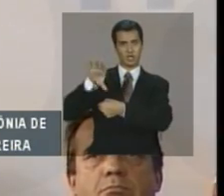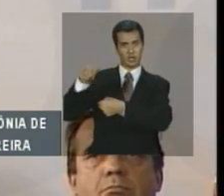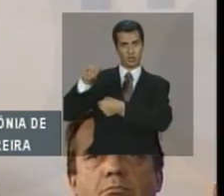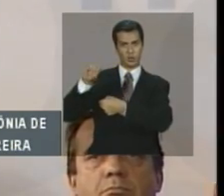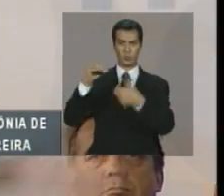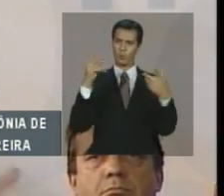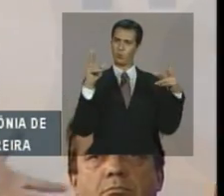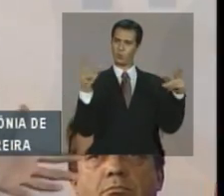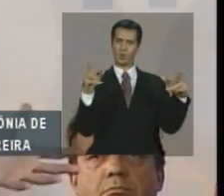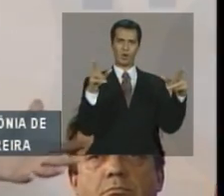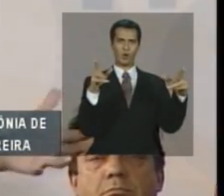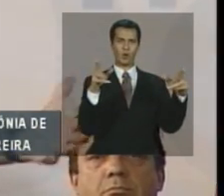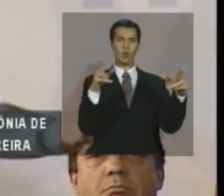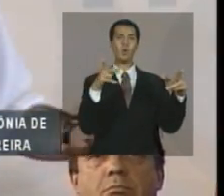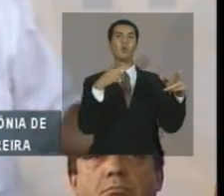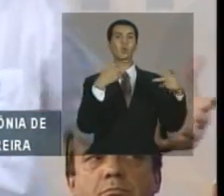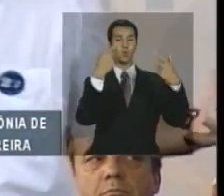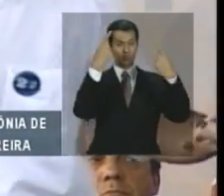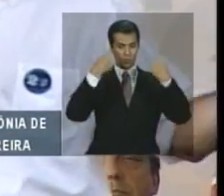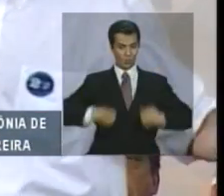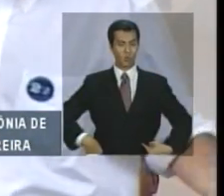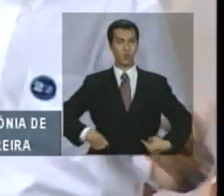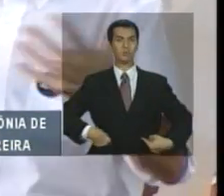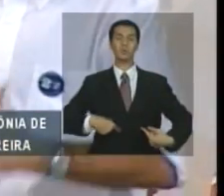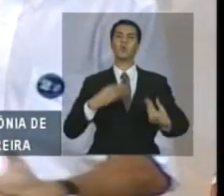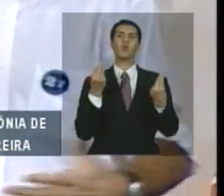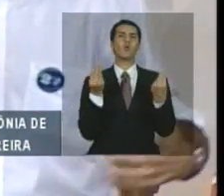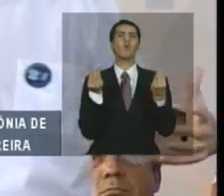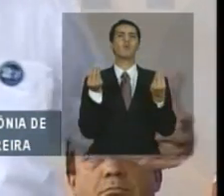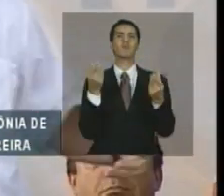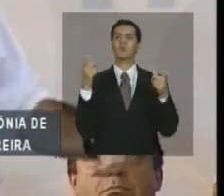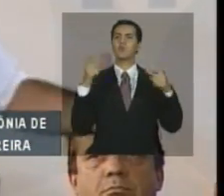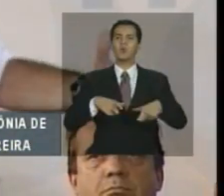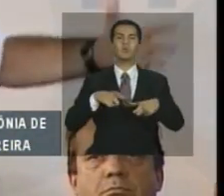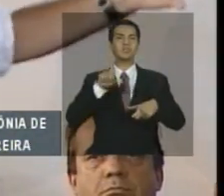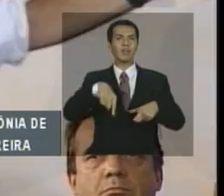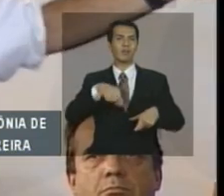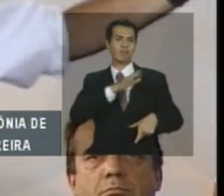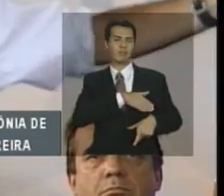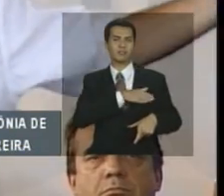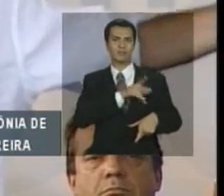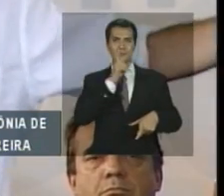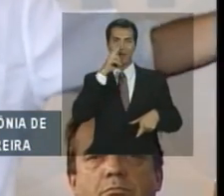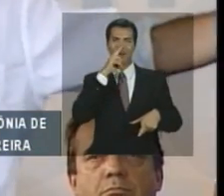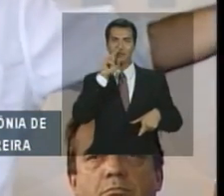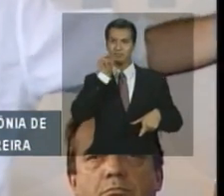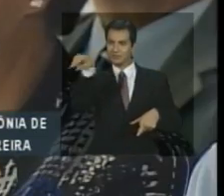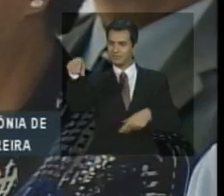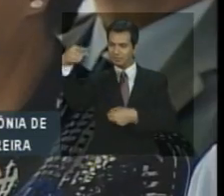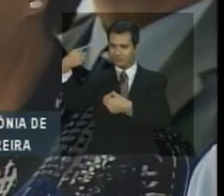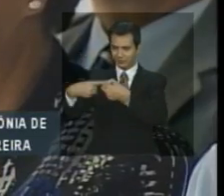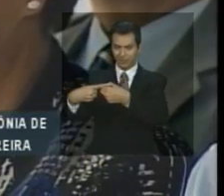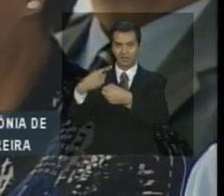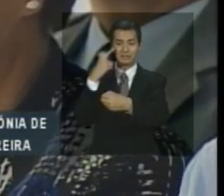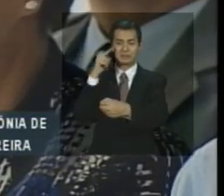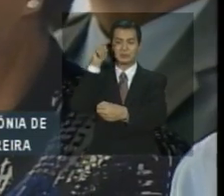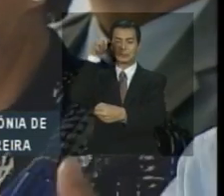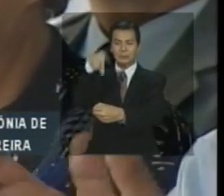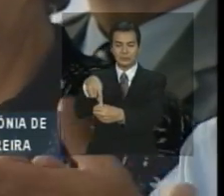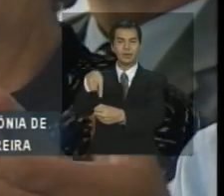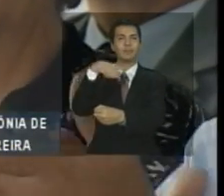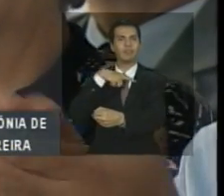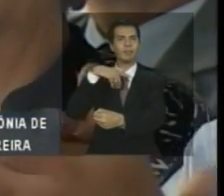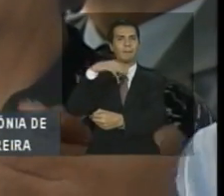onde está o coração desse corpo humano chamado Cidade Maravilhosa Rio de Janeiro, eu diria que o coração está aqui. Aqui é que essa cidade pulsa